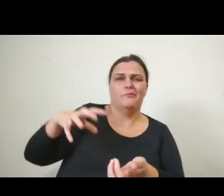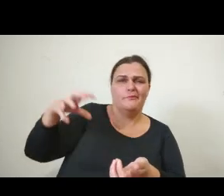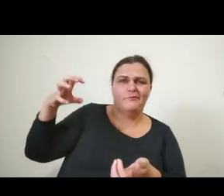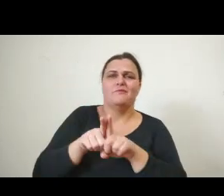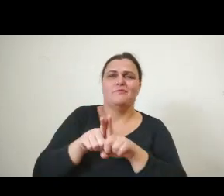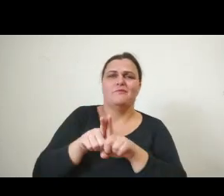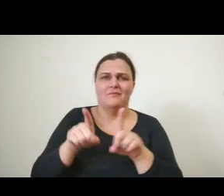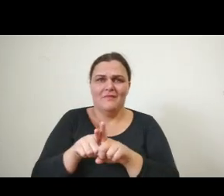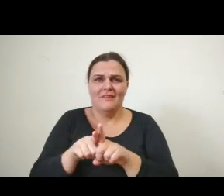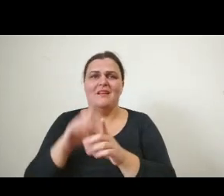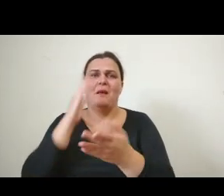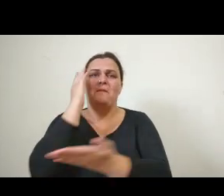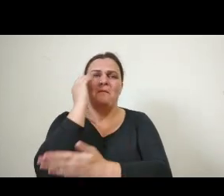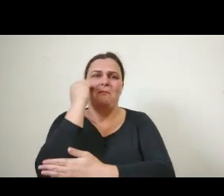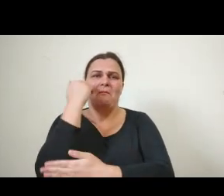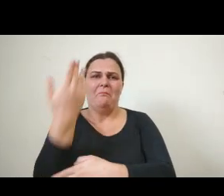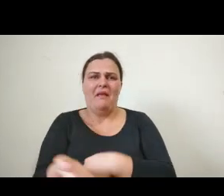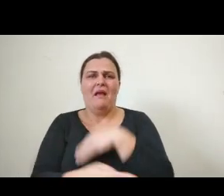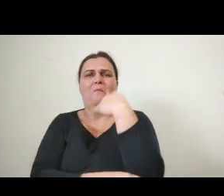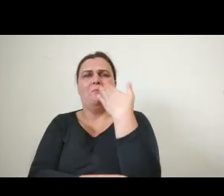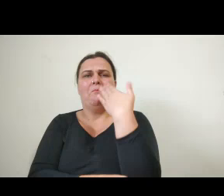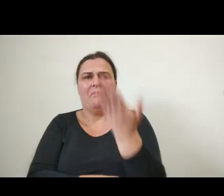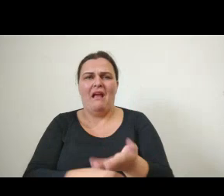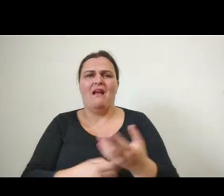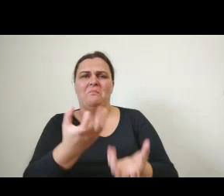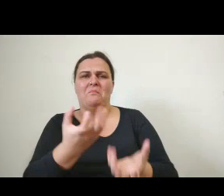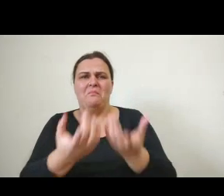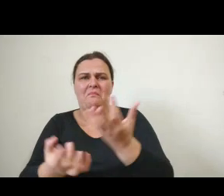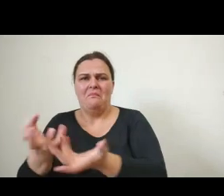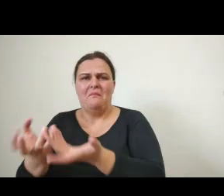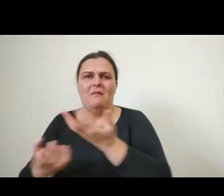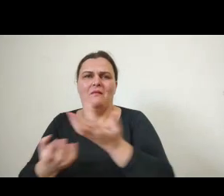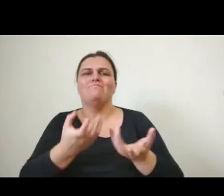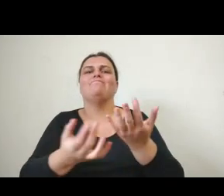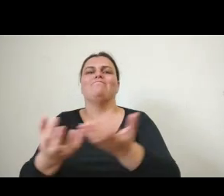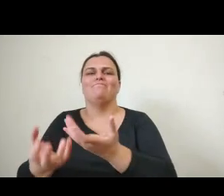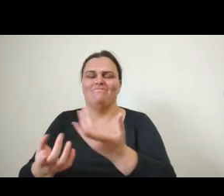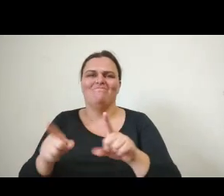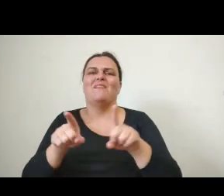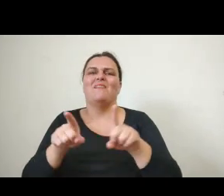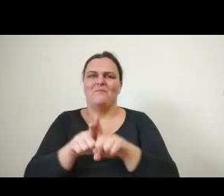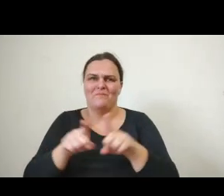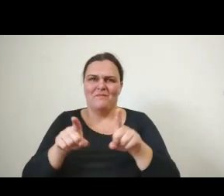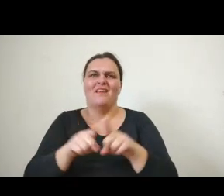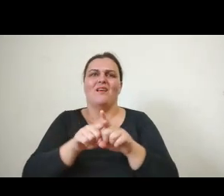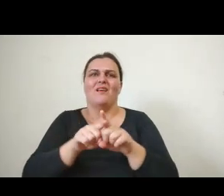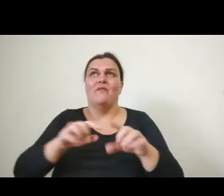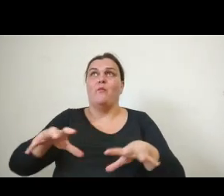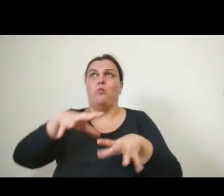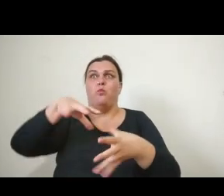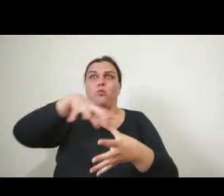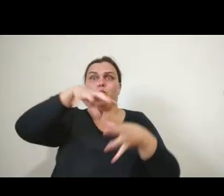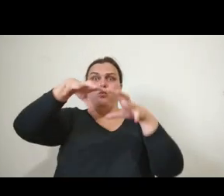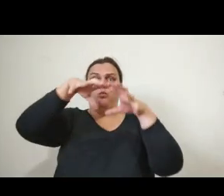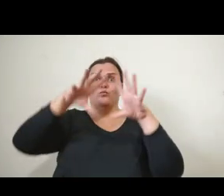desmatamento e queimadas também, importante fonte, né, de emissão de gases de efeito